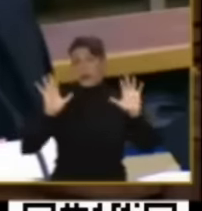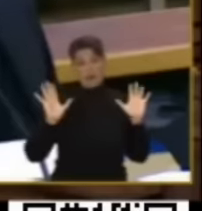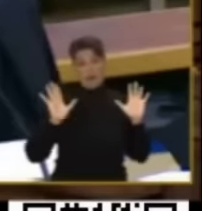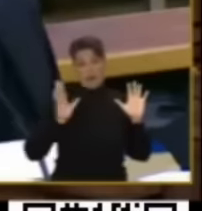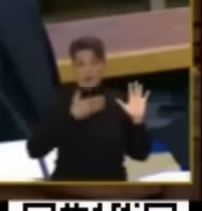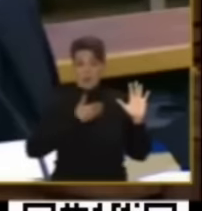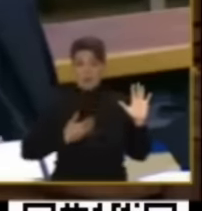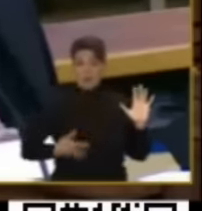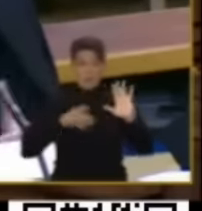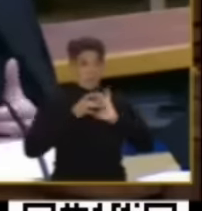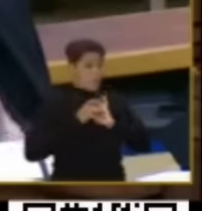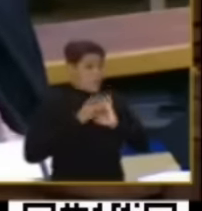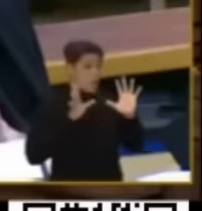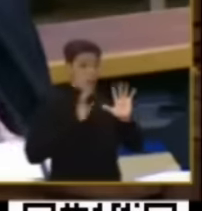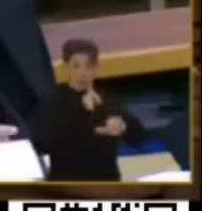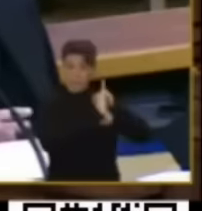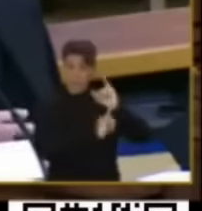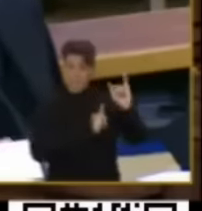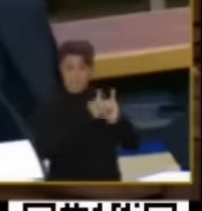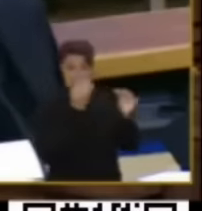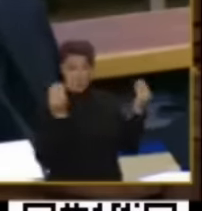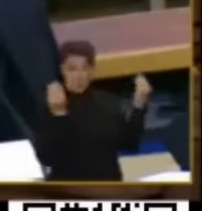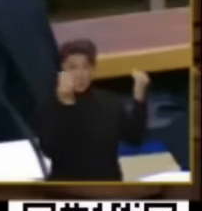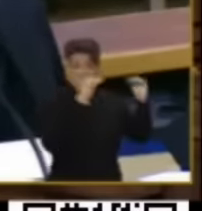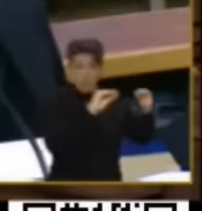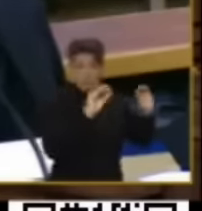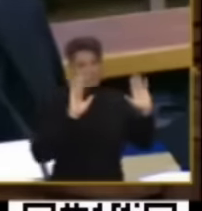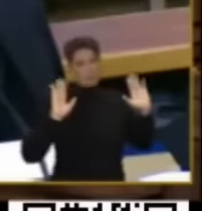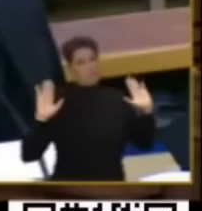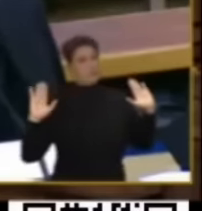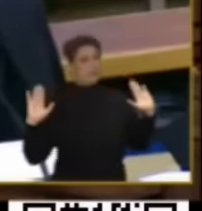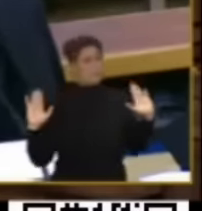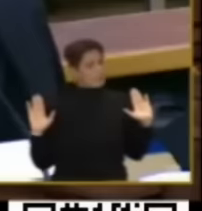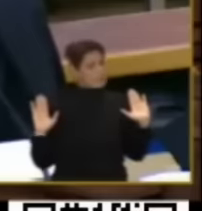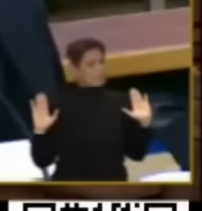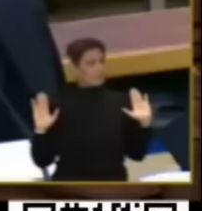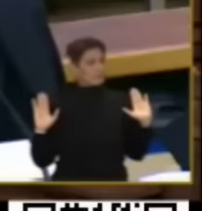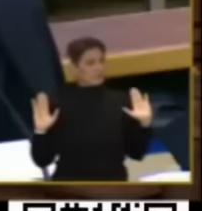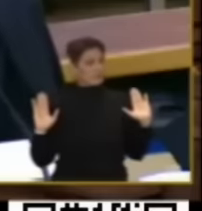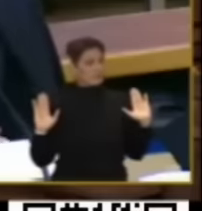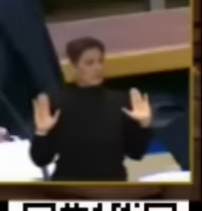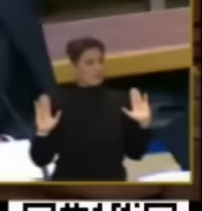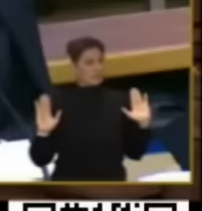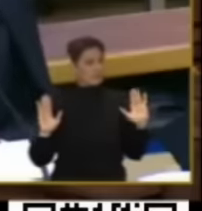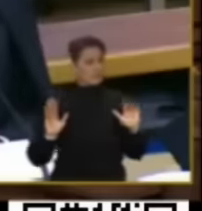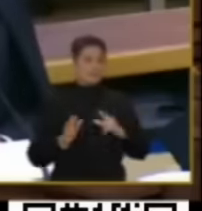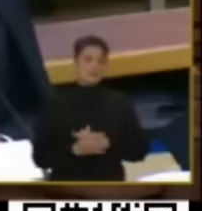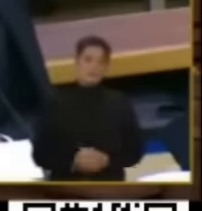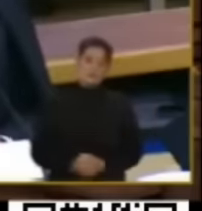E ele fala agora, com uma fleuma, uma calma, que é de espantar.